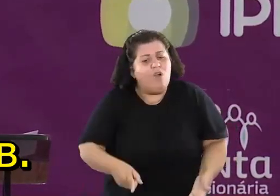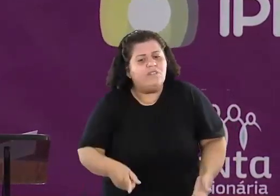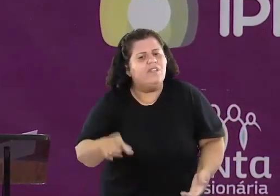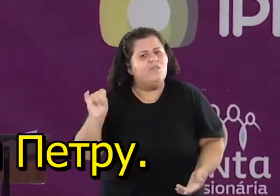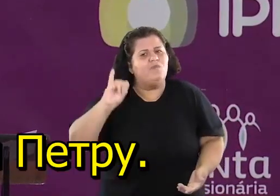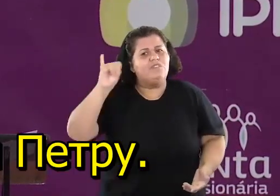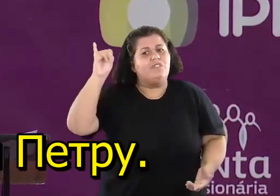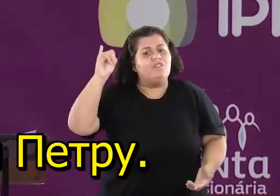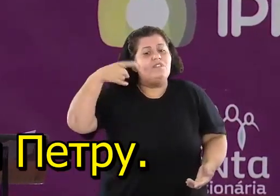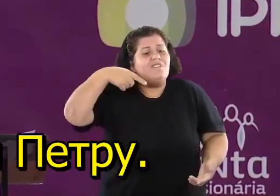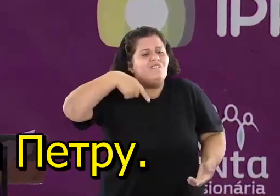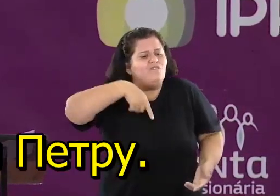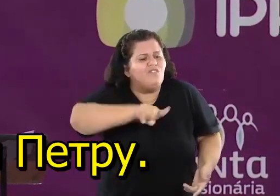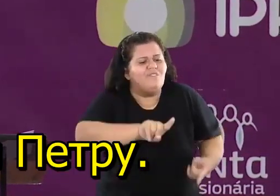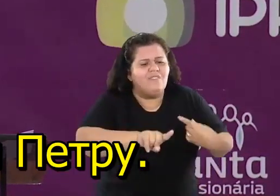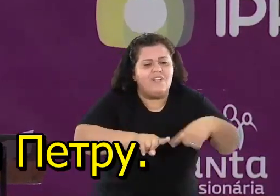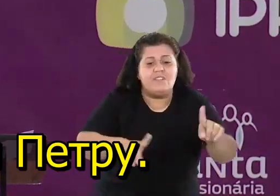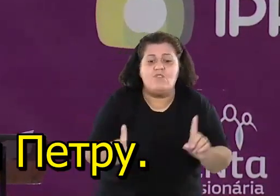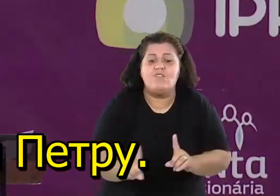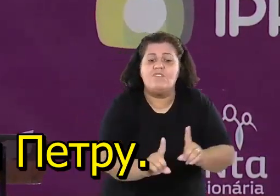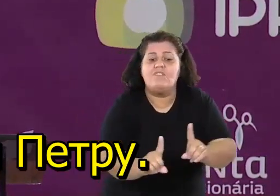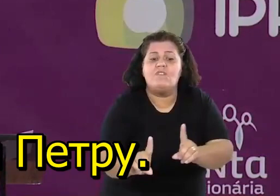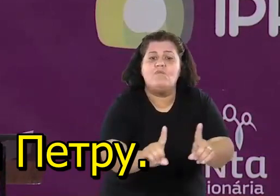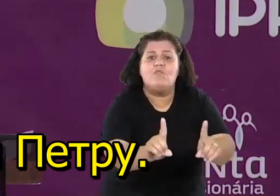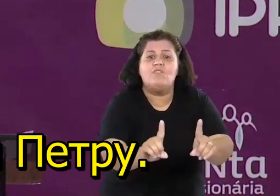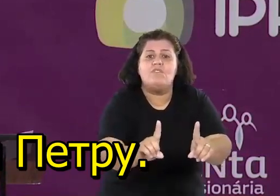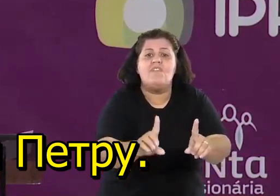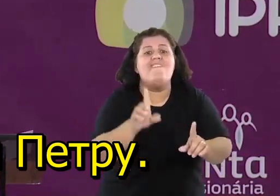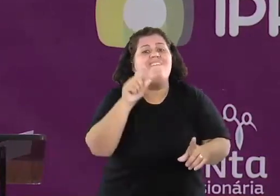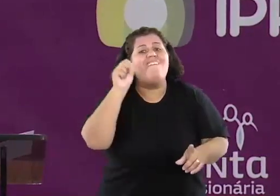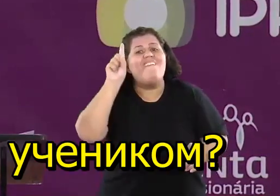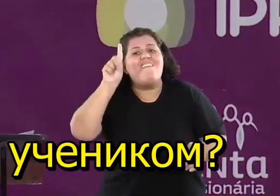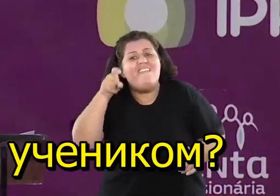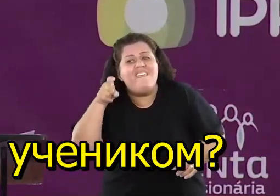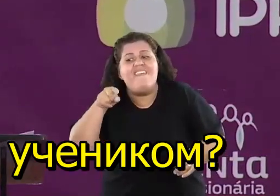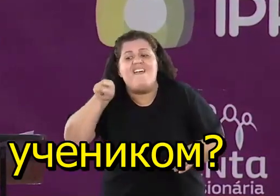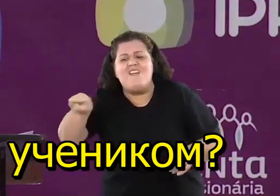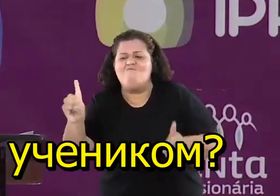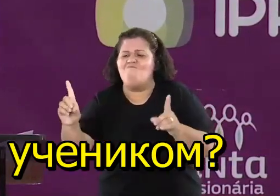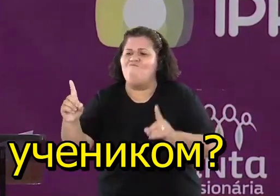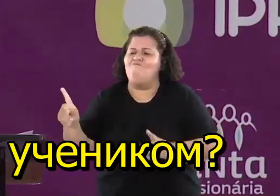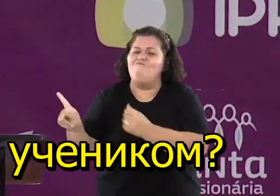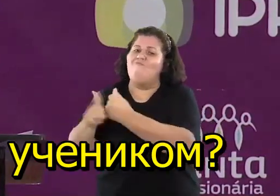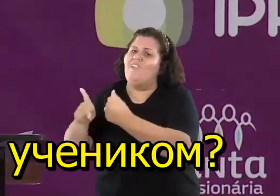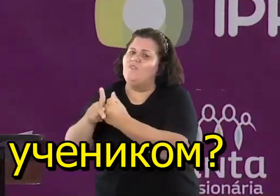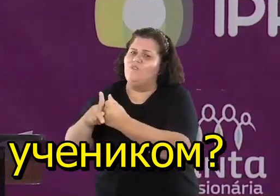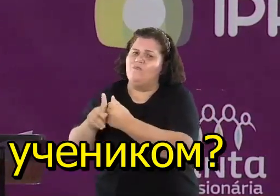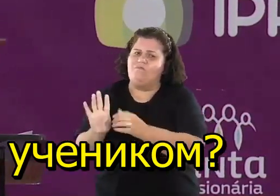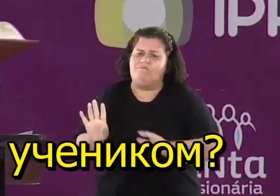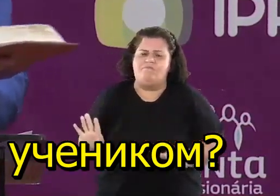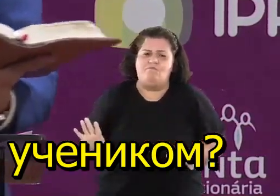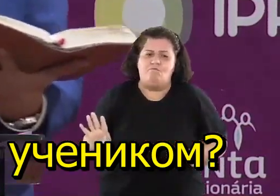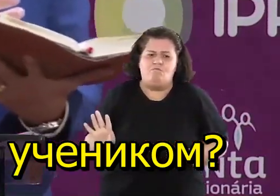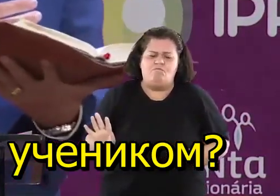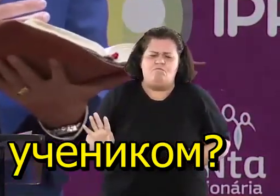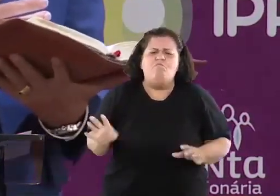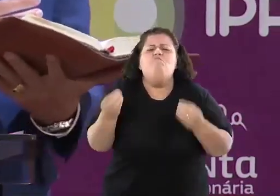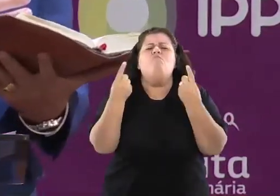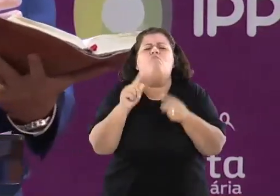importante. Ide dizei aos seus discípulos e a Pedro. Mas por que isso, uma vez que Pedro era